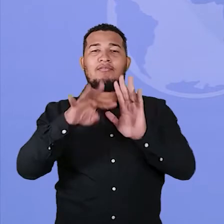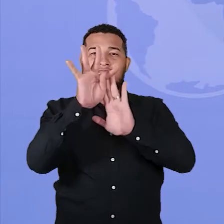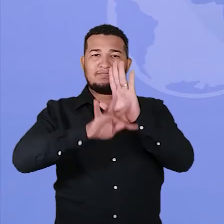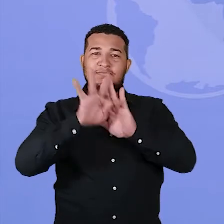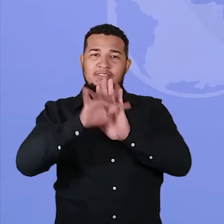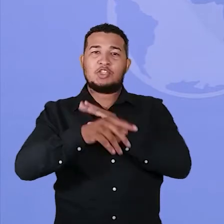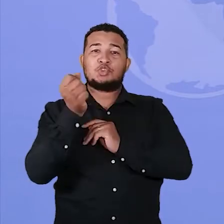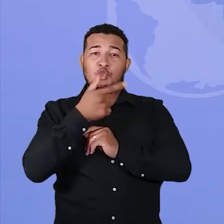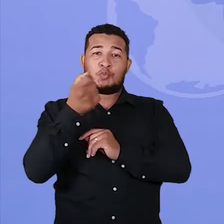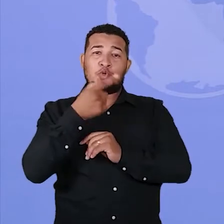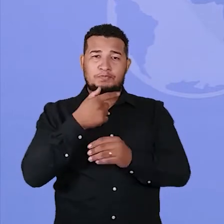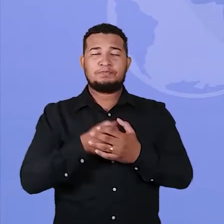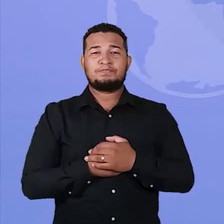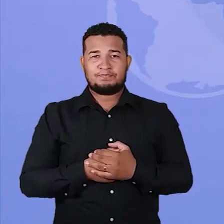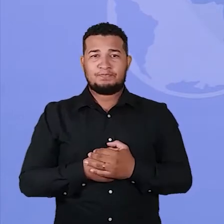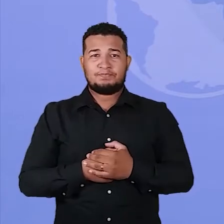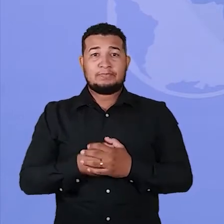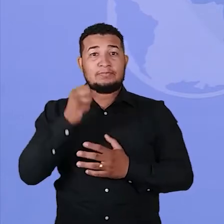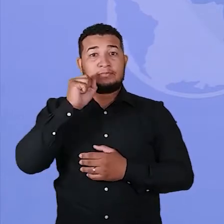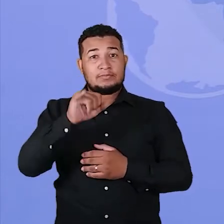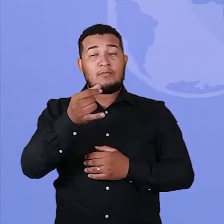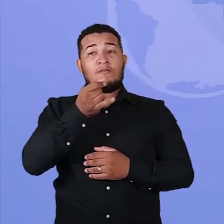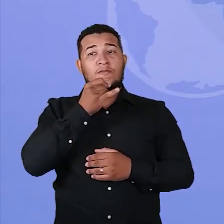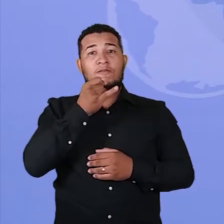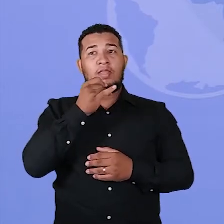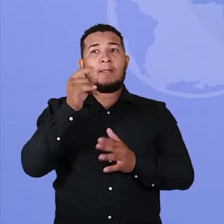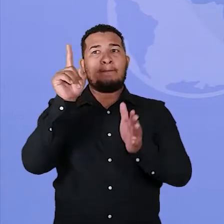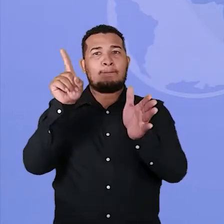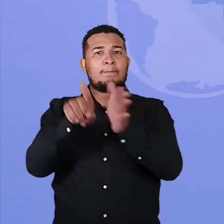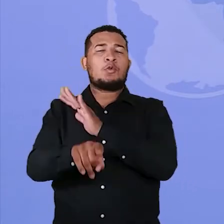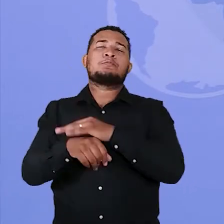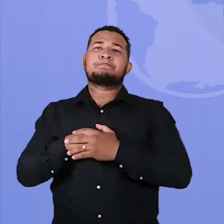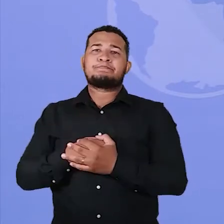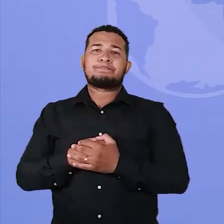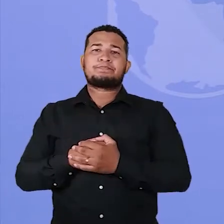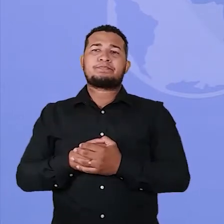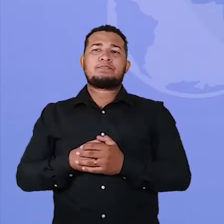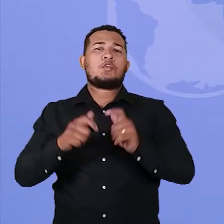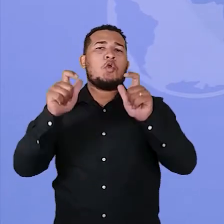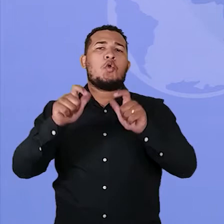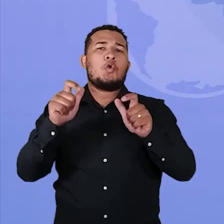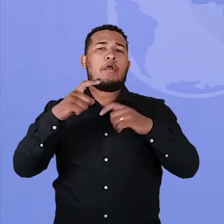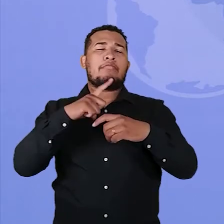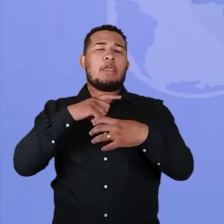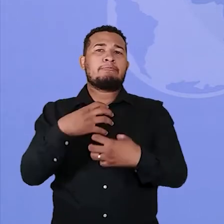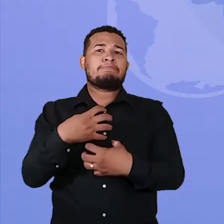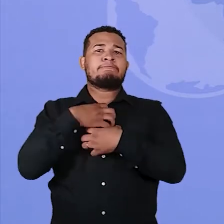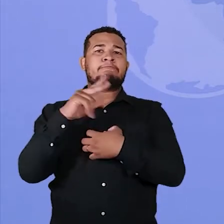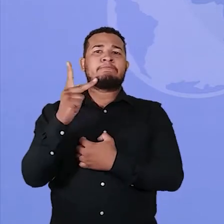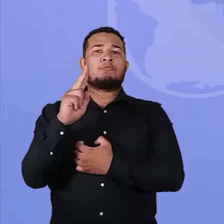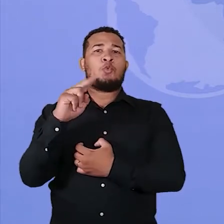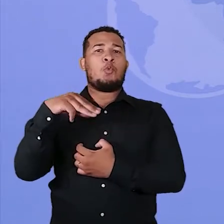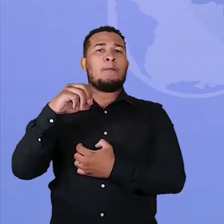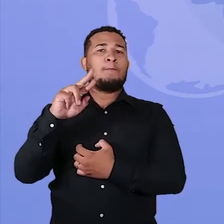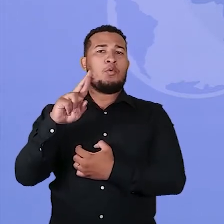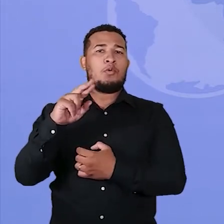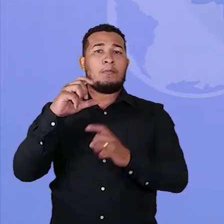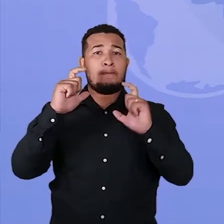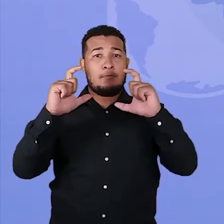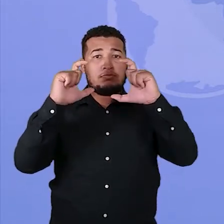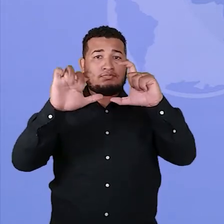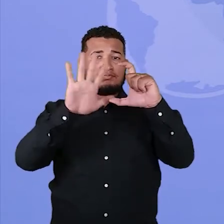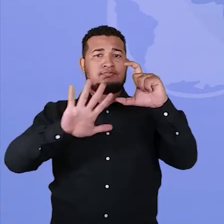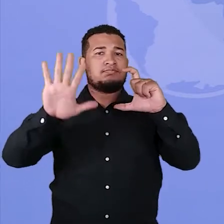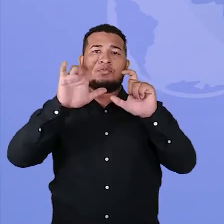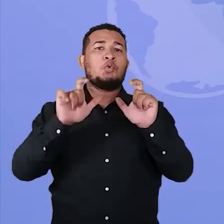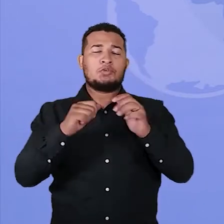diante de um texto humorístico. Se você fosse perguntado assim, onde está o efeito de humor